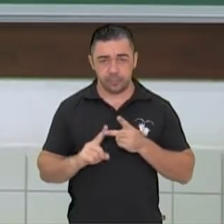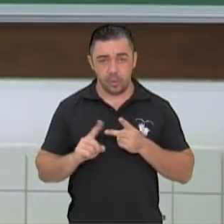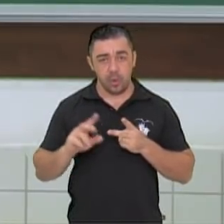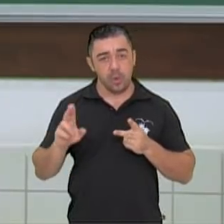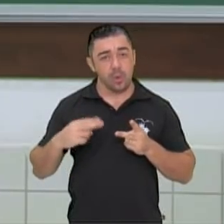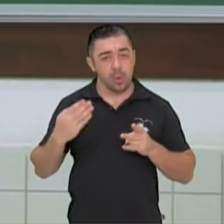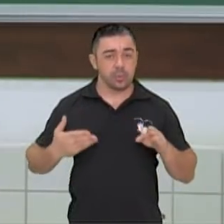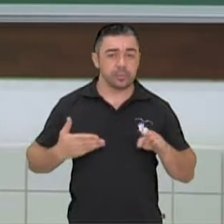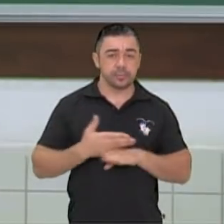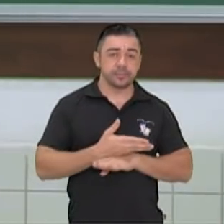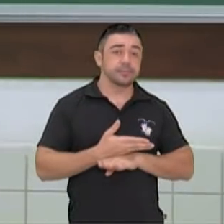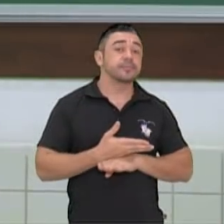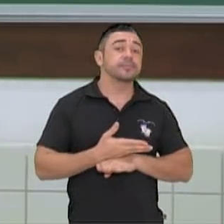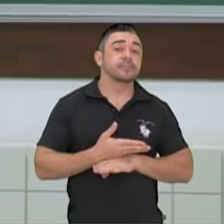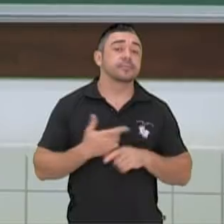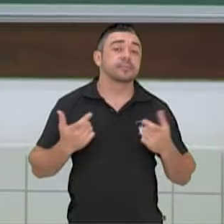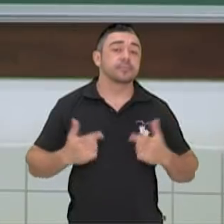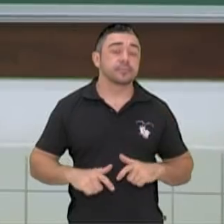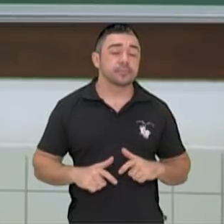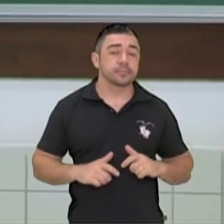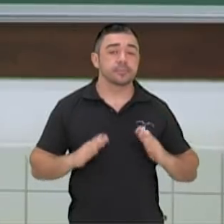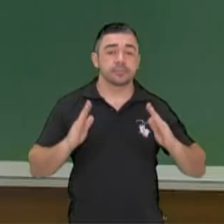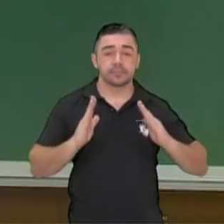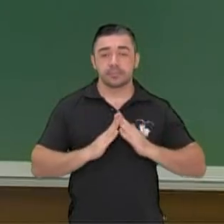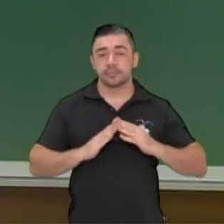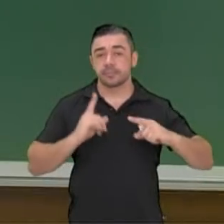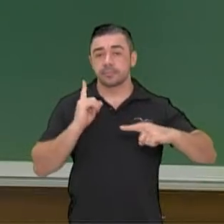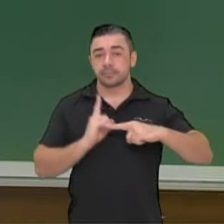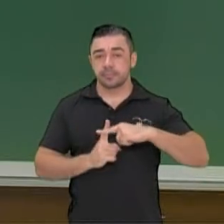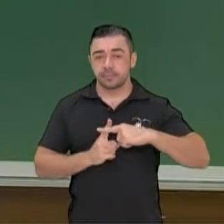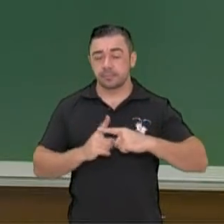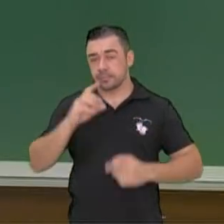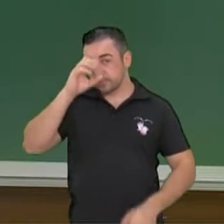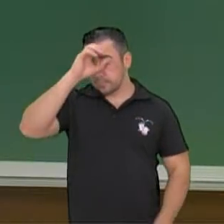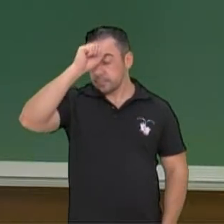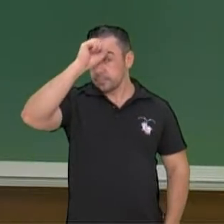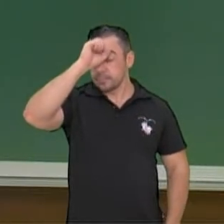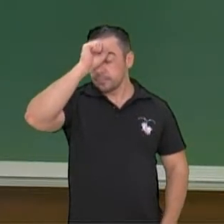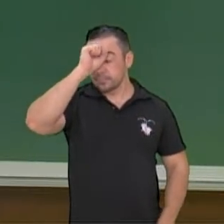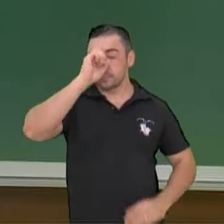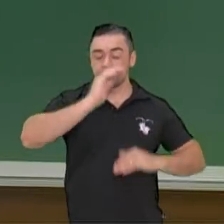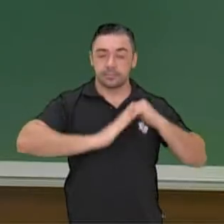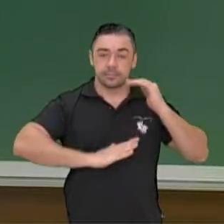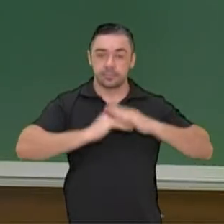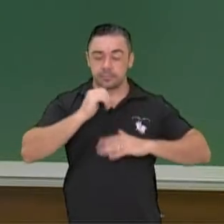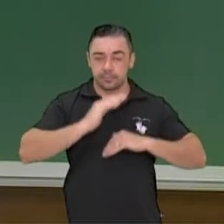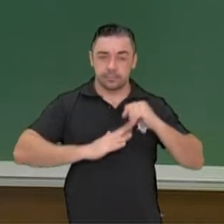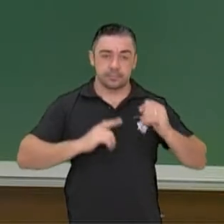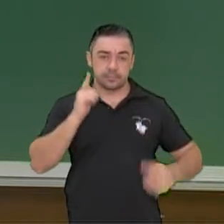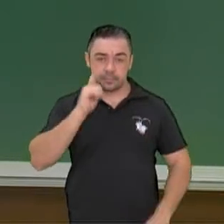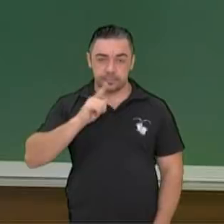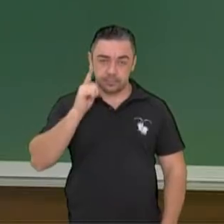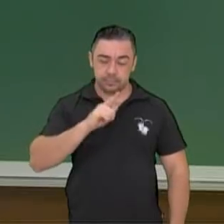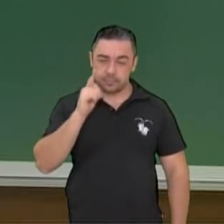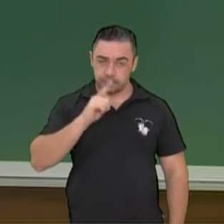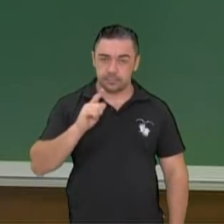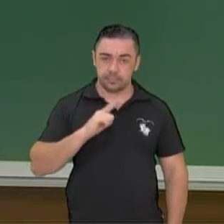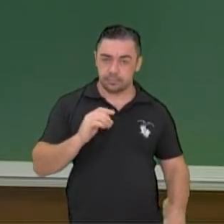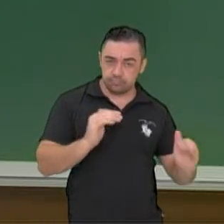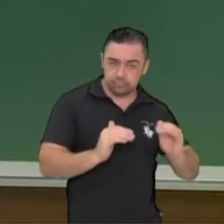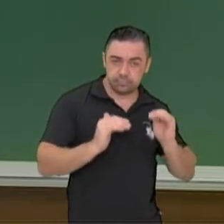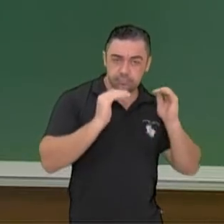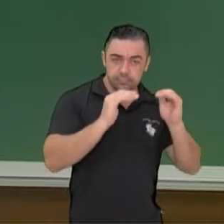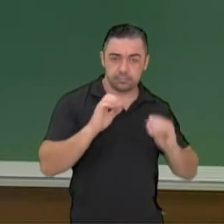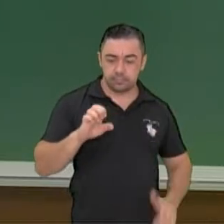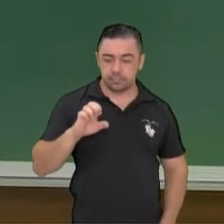pode ingressar, adivinha onde, como uma forma de aprender a ter uma profissão, garantir seu status, ou estamento social,